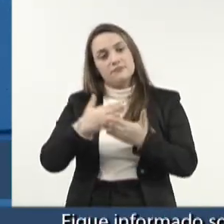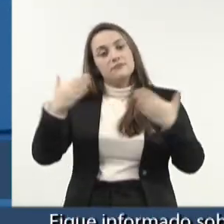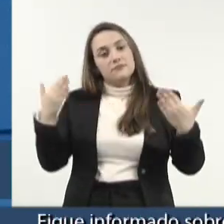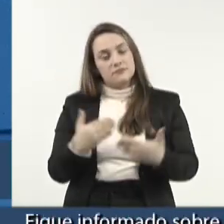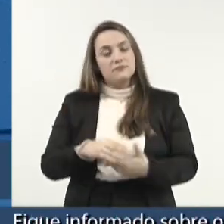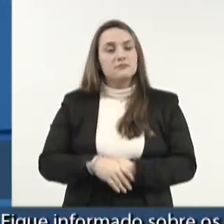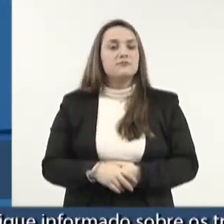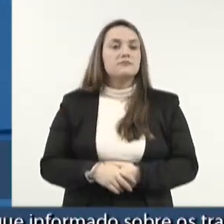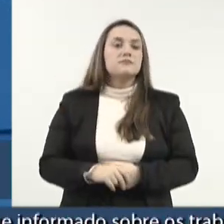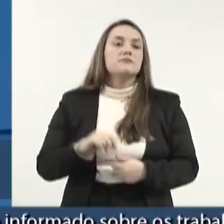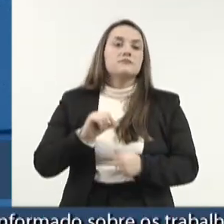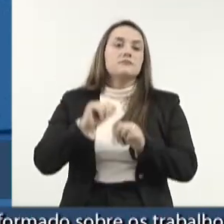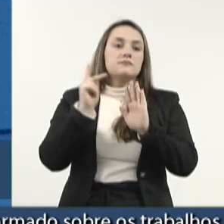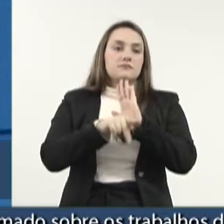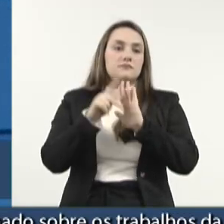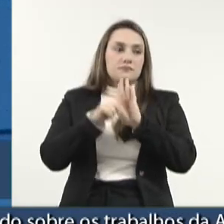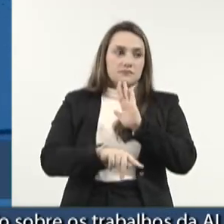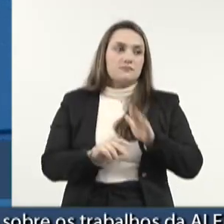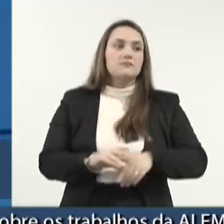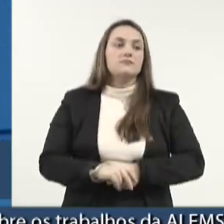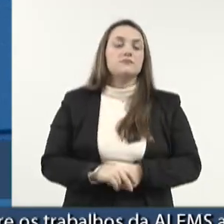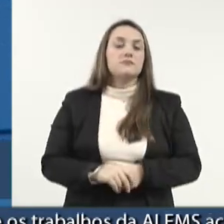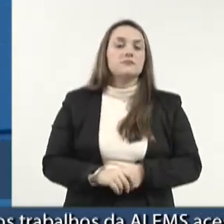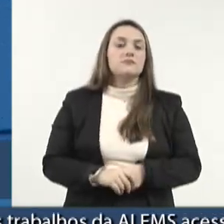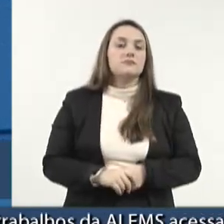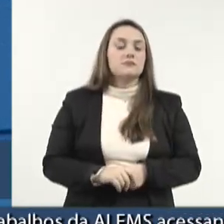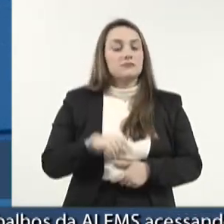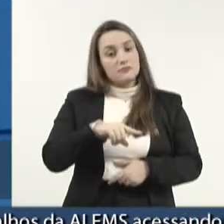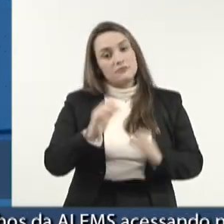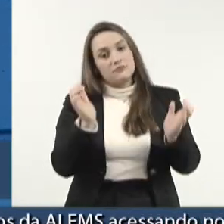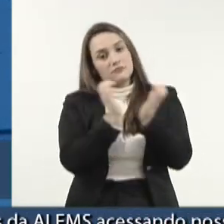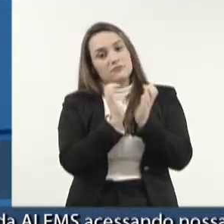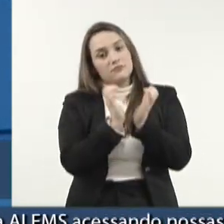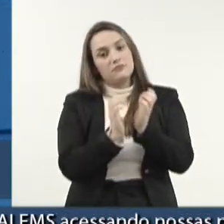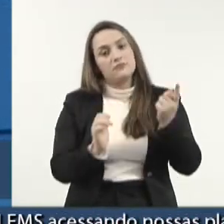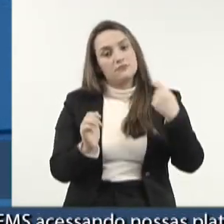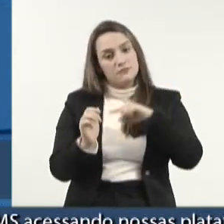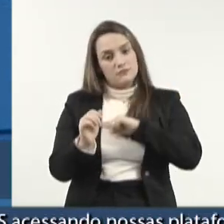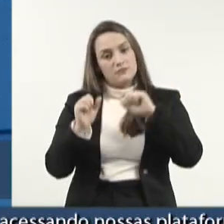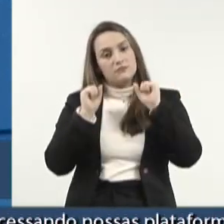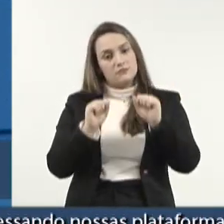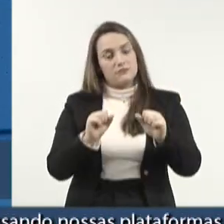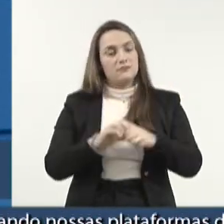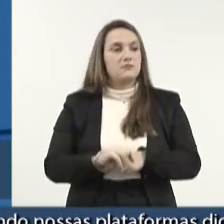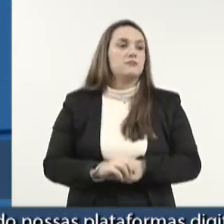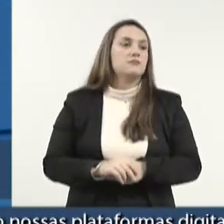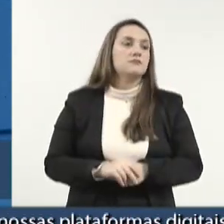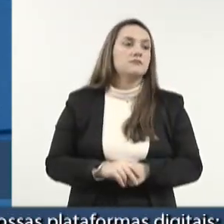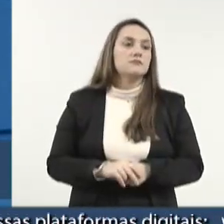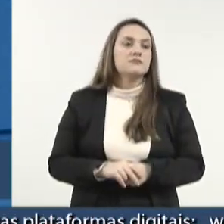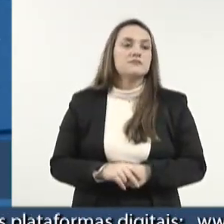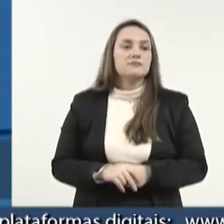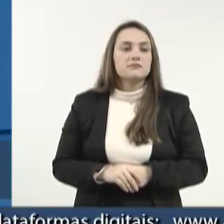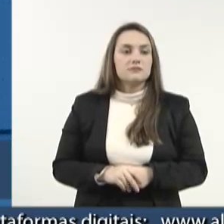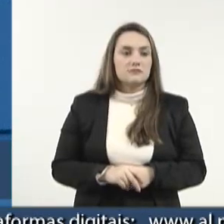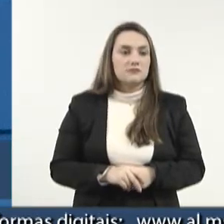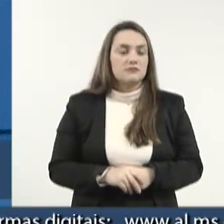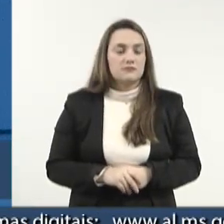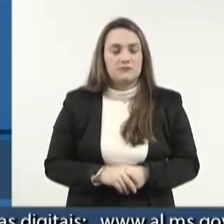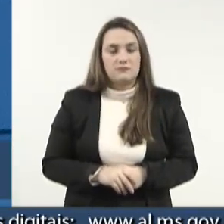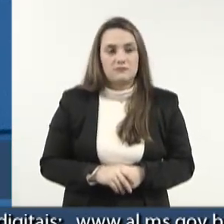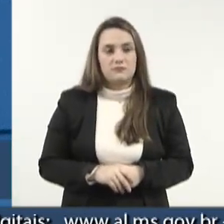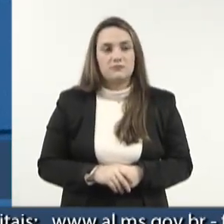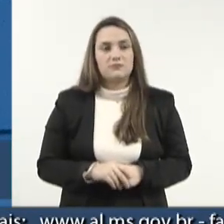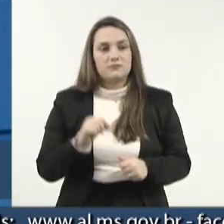traçaremos um plano de ação desta comissão para que a gente possa, então, a partir daí, estarmos fazendo